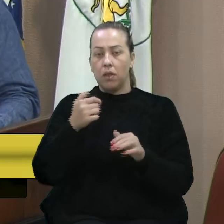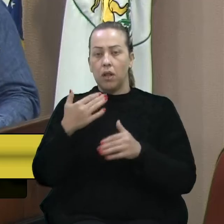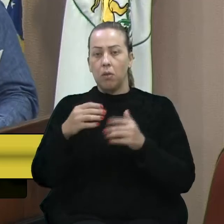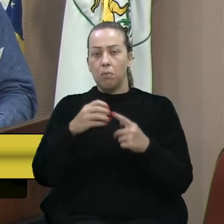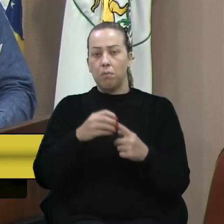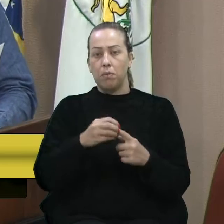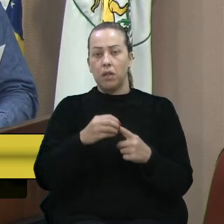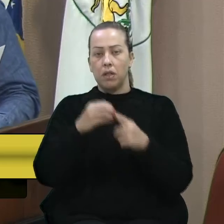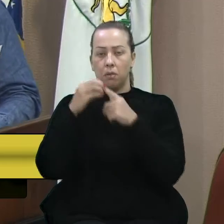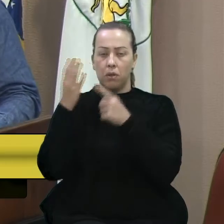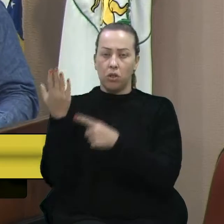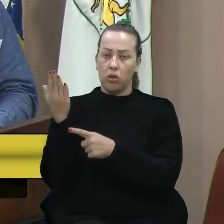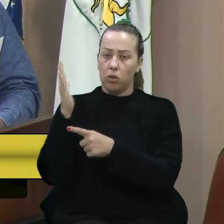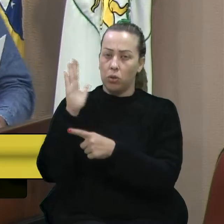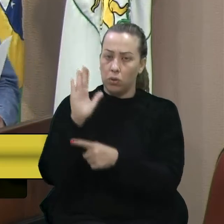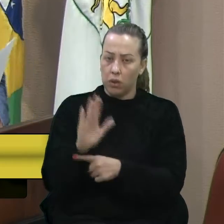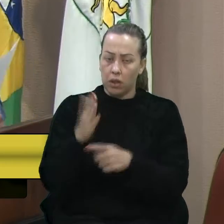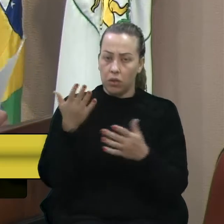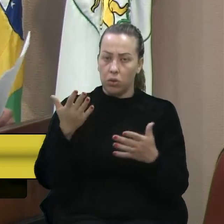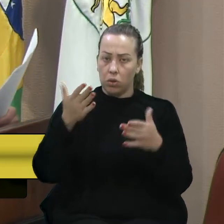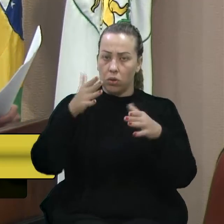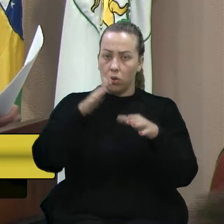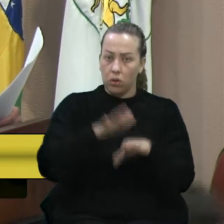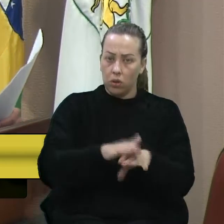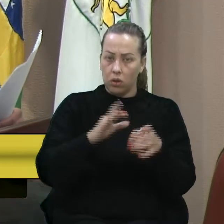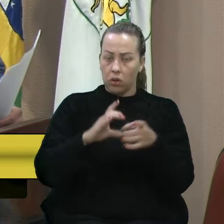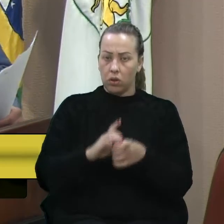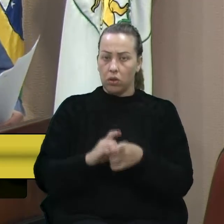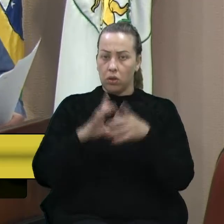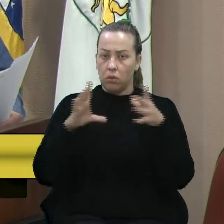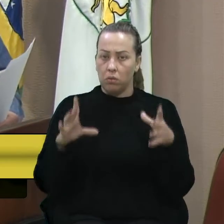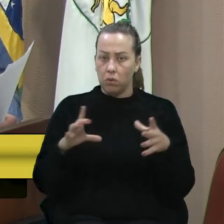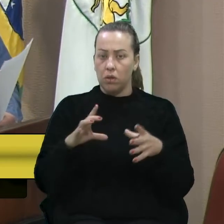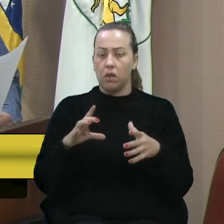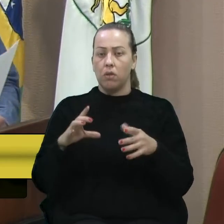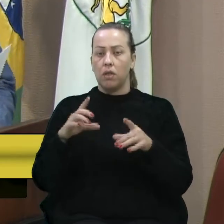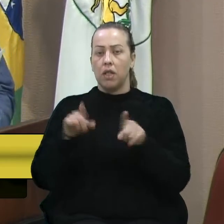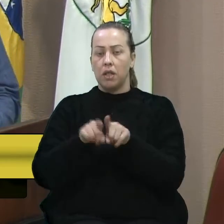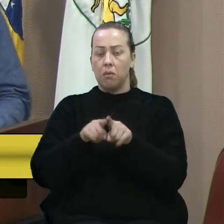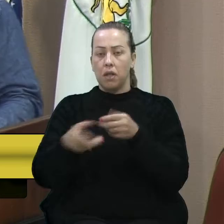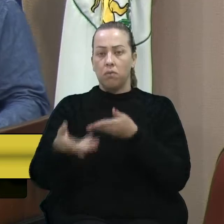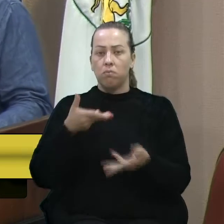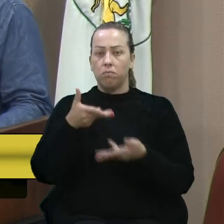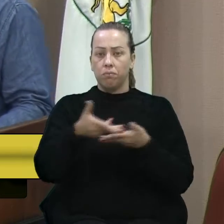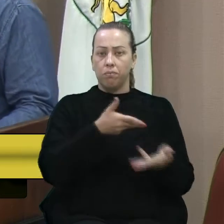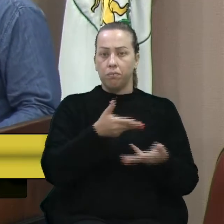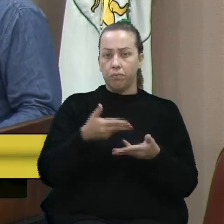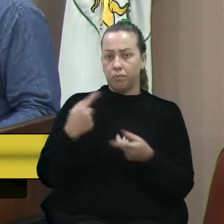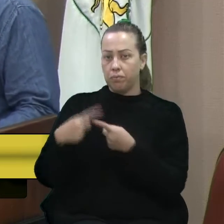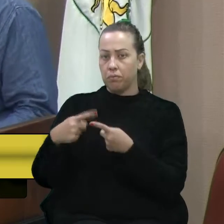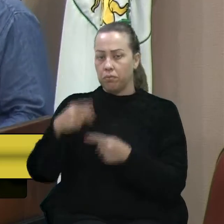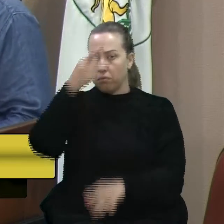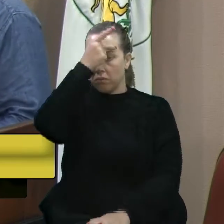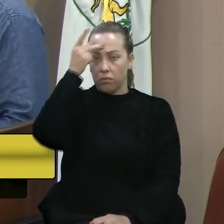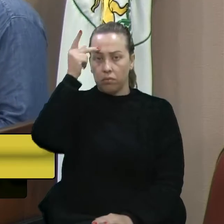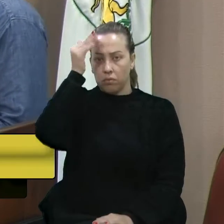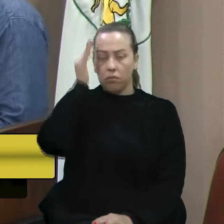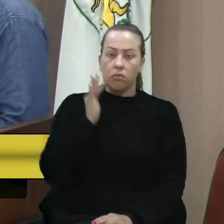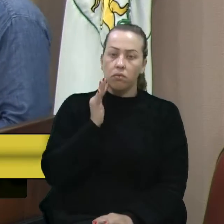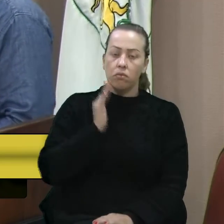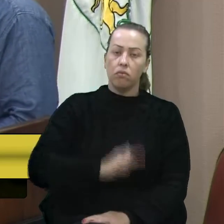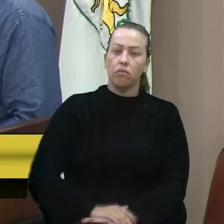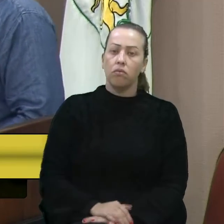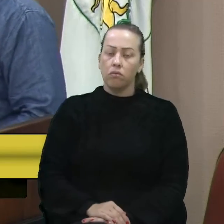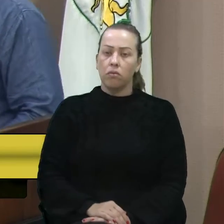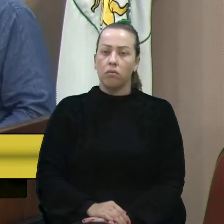princípios de solidariedade, de inclusão, de democracia, de escuta e de diálogo. Porque o Freire, para o Paulo